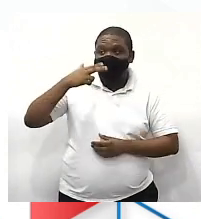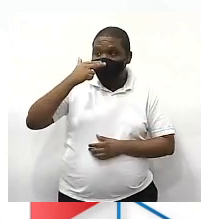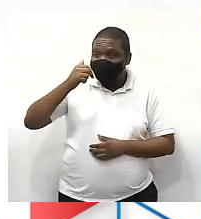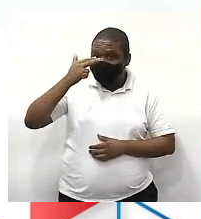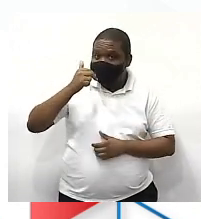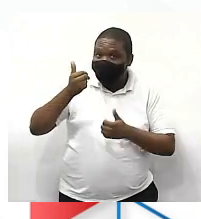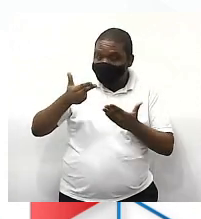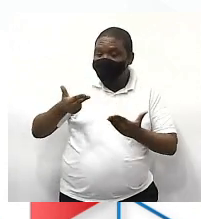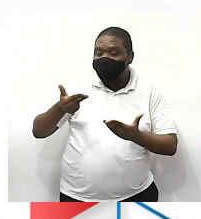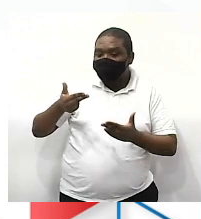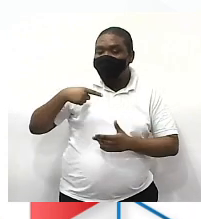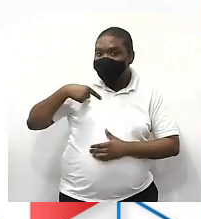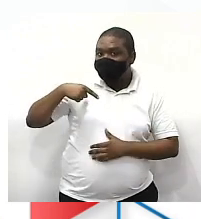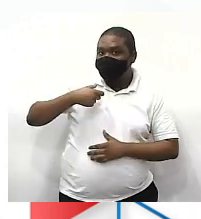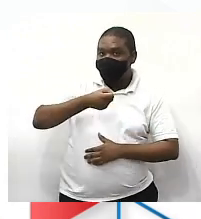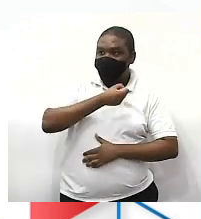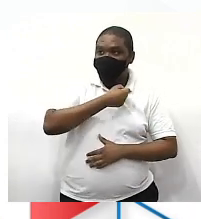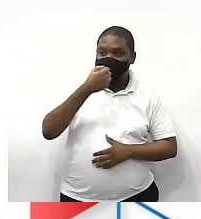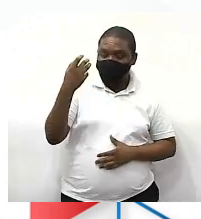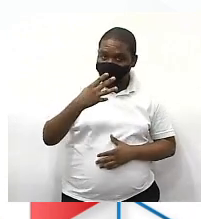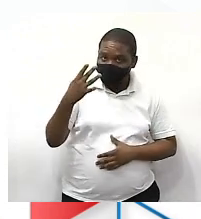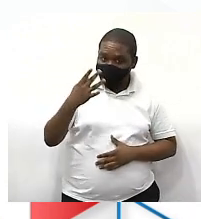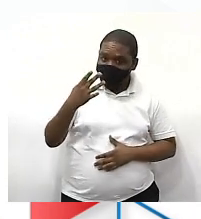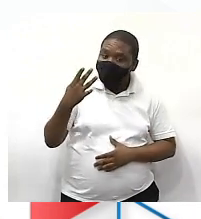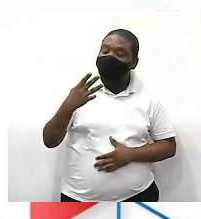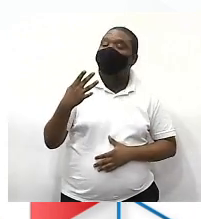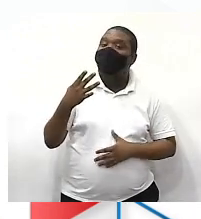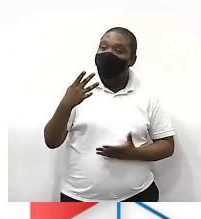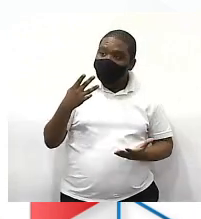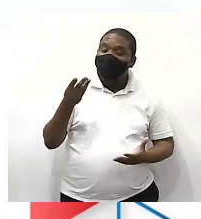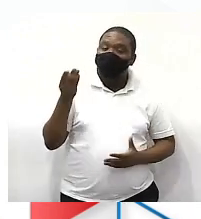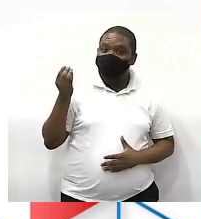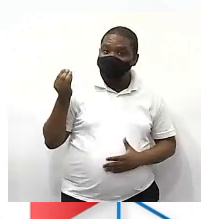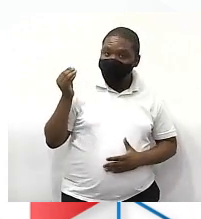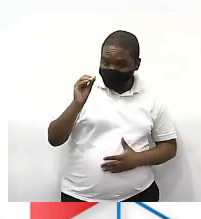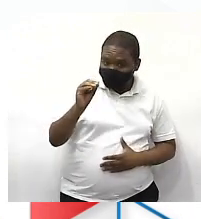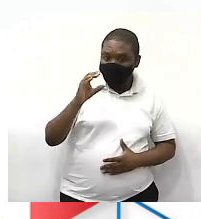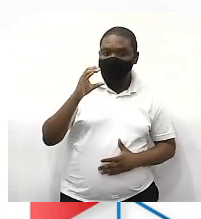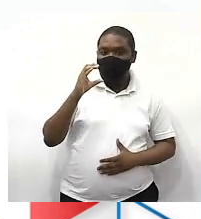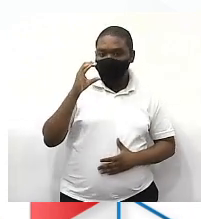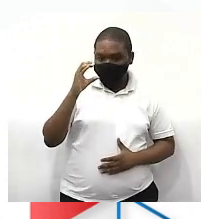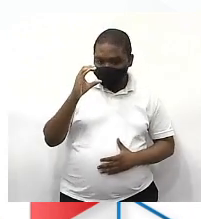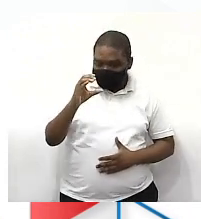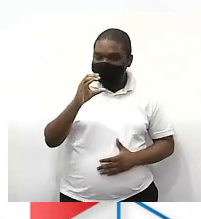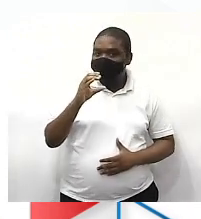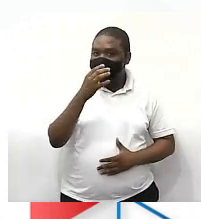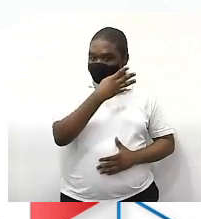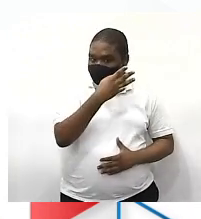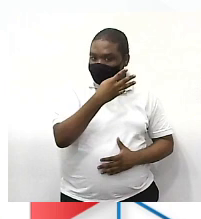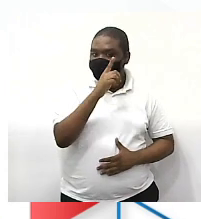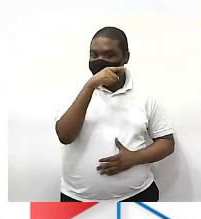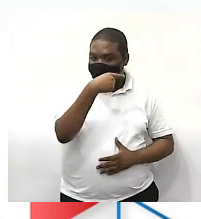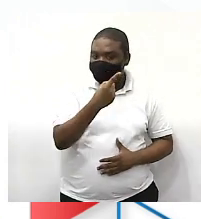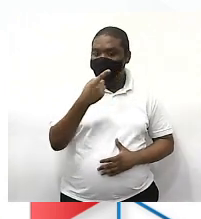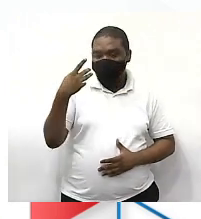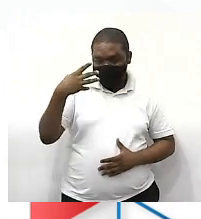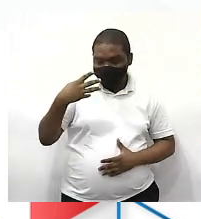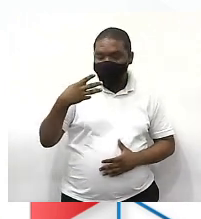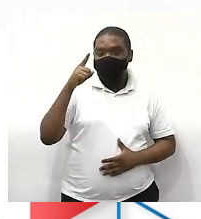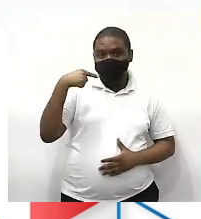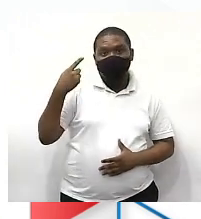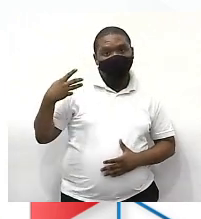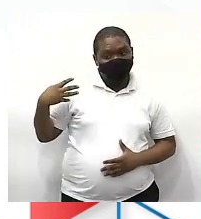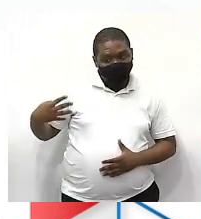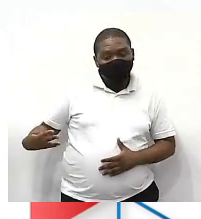posição lá do algarismo 4 sendo colocado como centena, depois dezena e depois